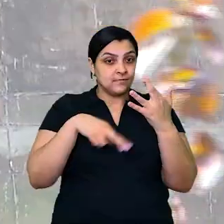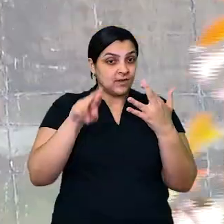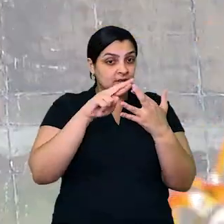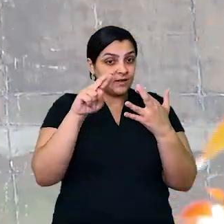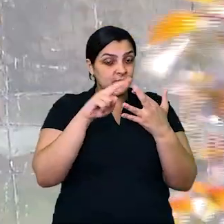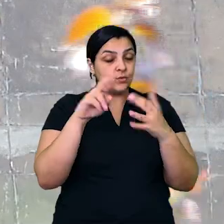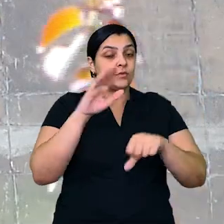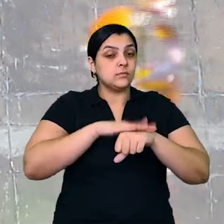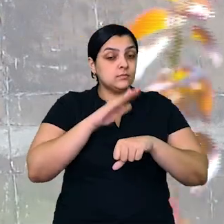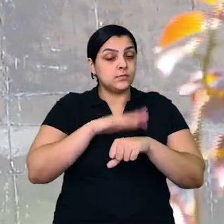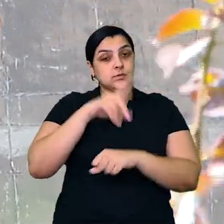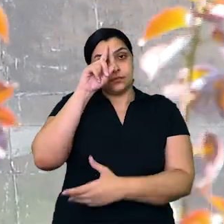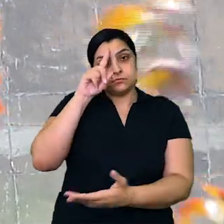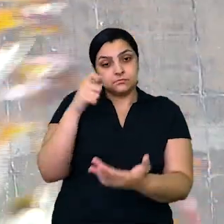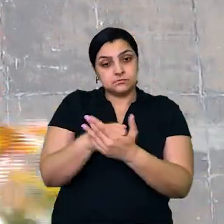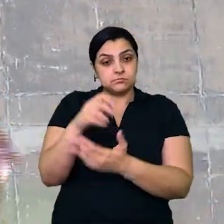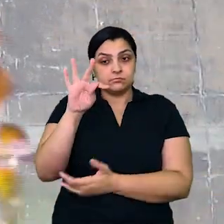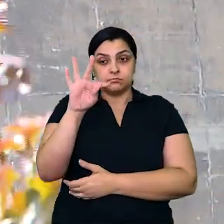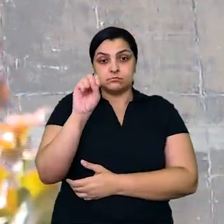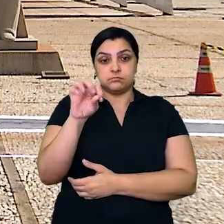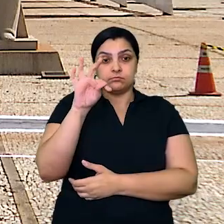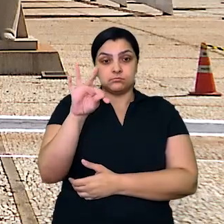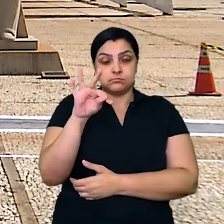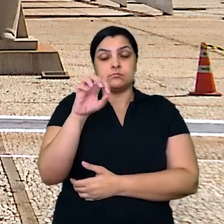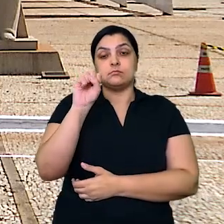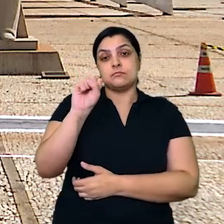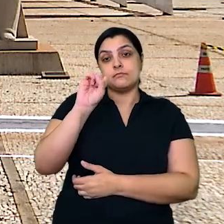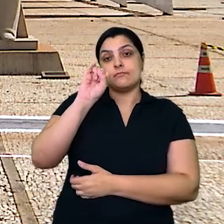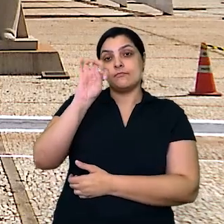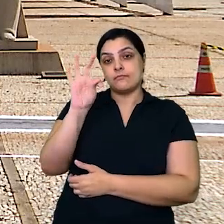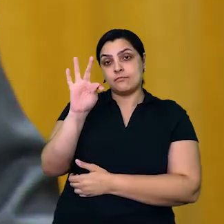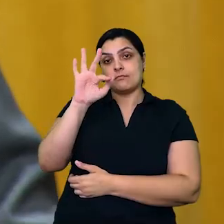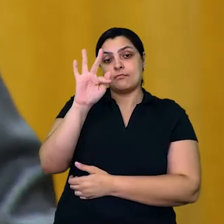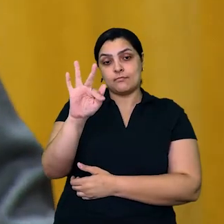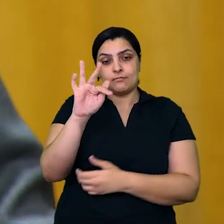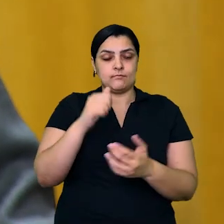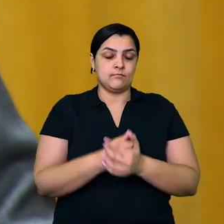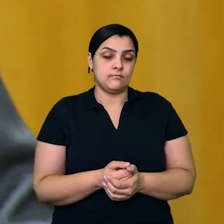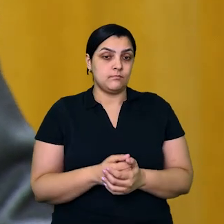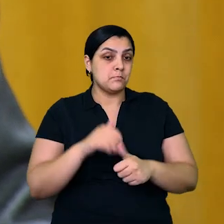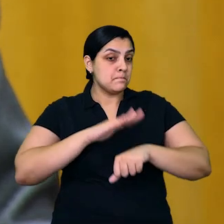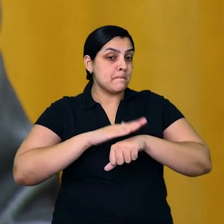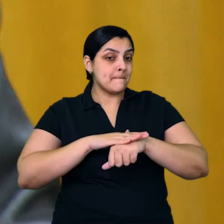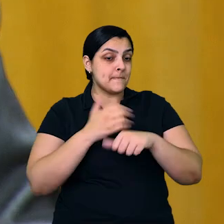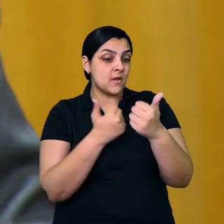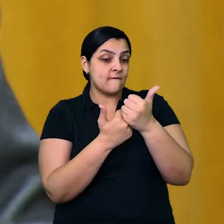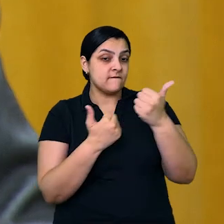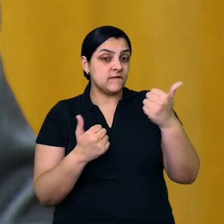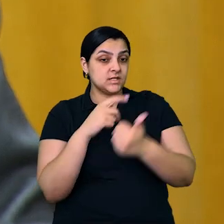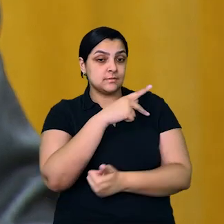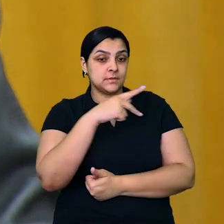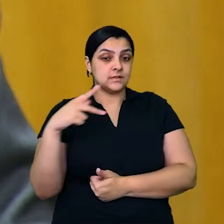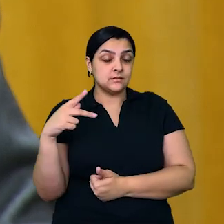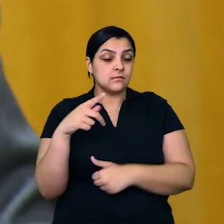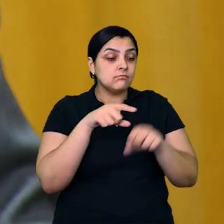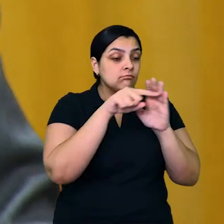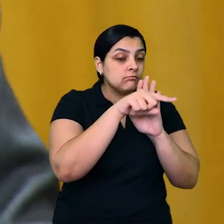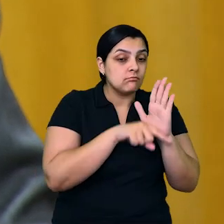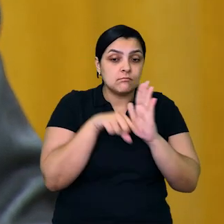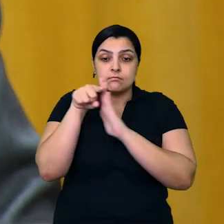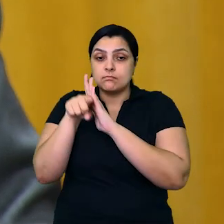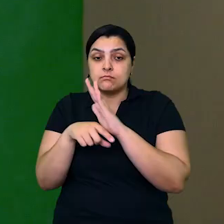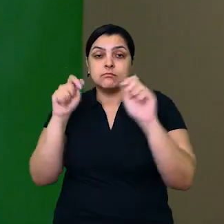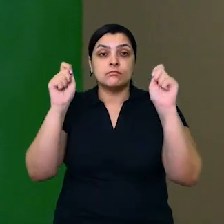extraordinários são recursos de decisões do TST para o Supremo Tribunal Federal. Cabe à vice-presidência examinar se a pretensão